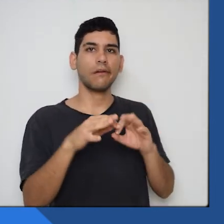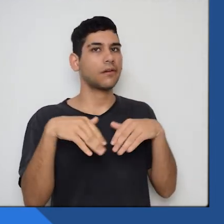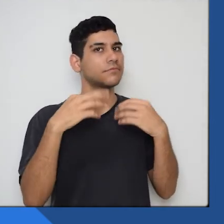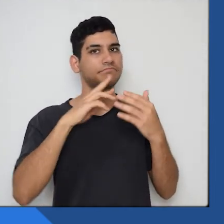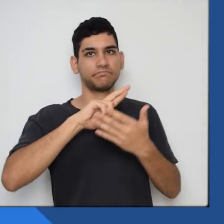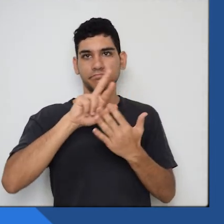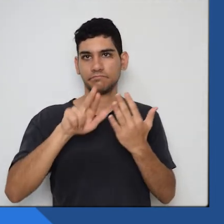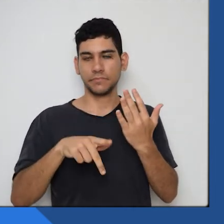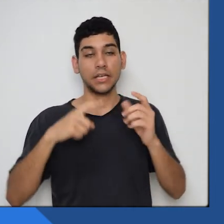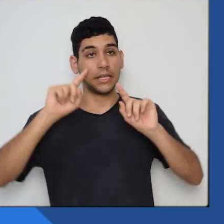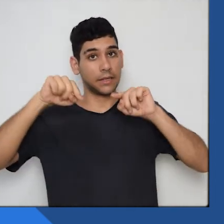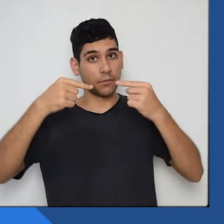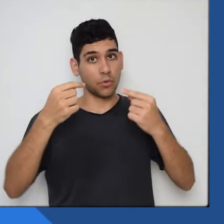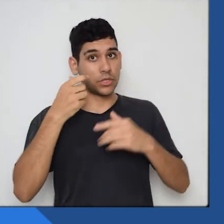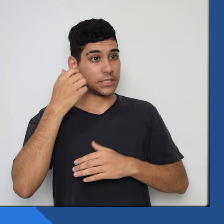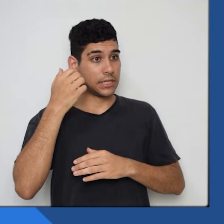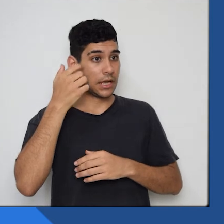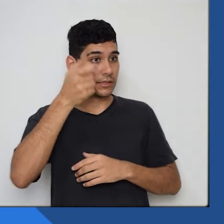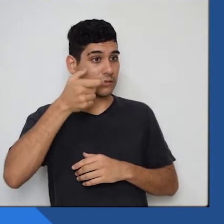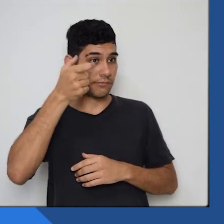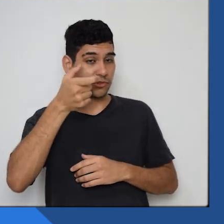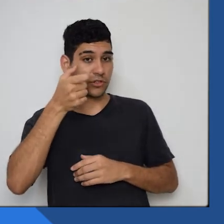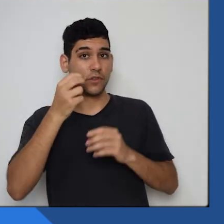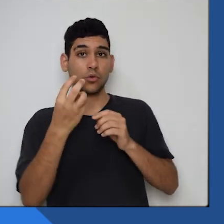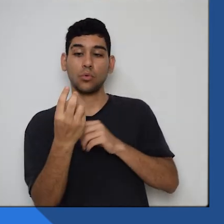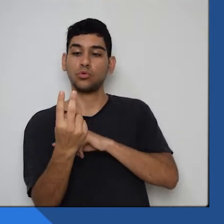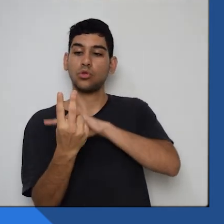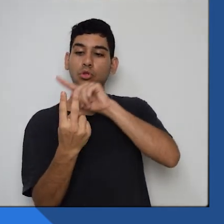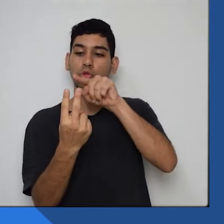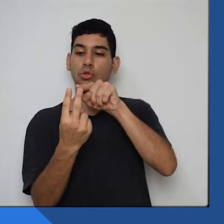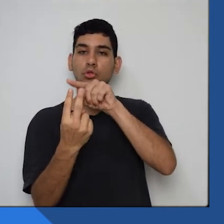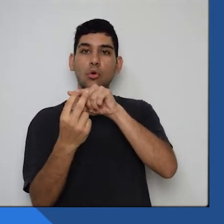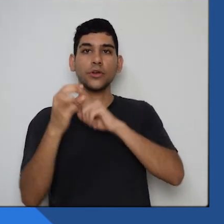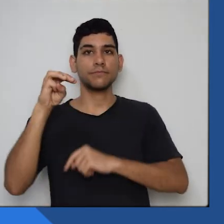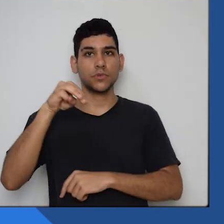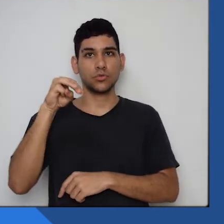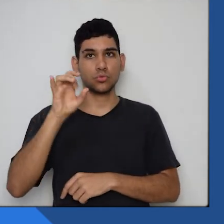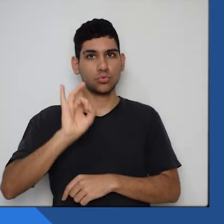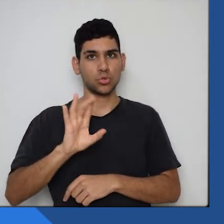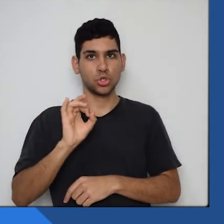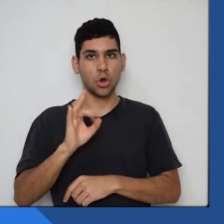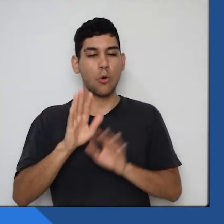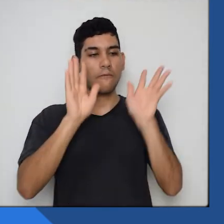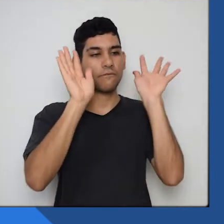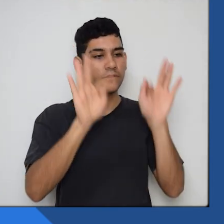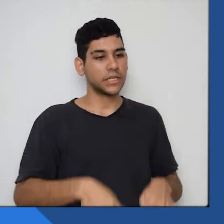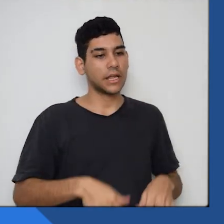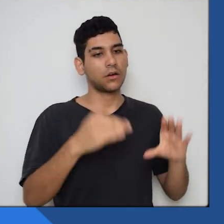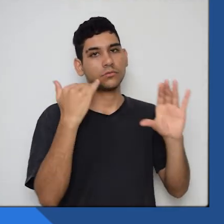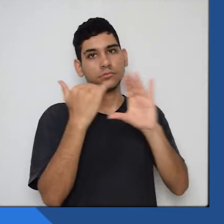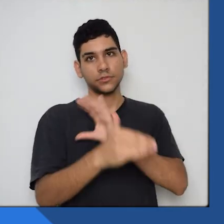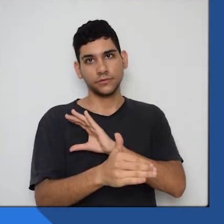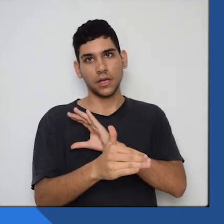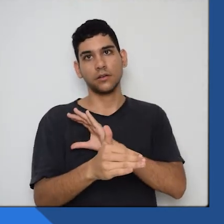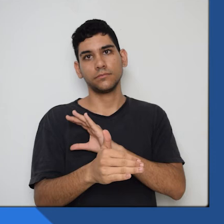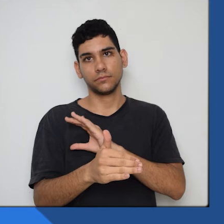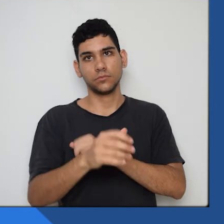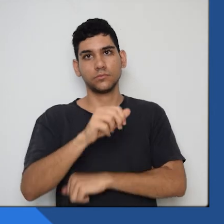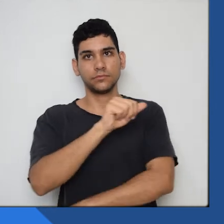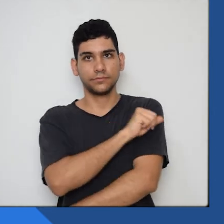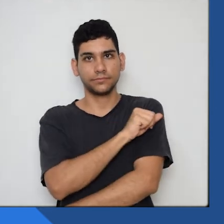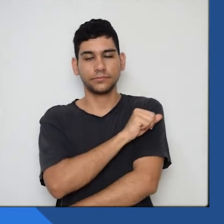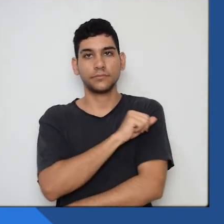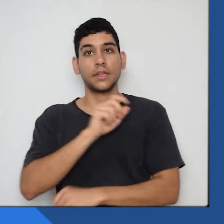final. Após a tentativa, nos 2 minutos seguintes à finalização